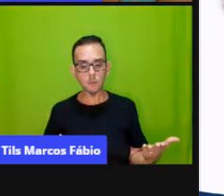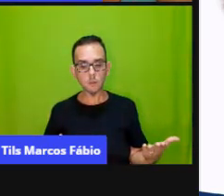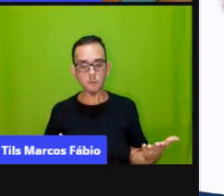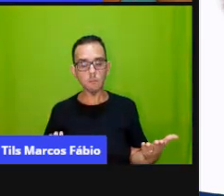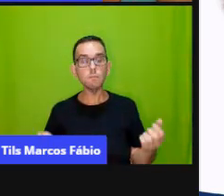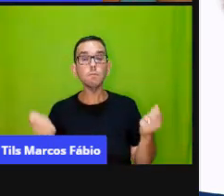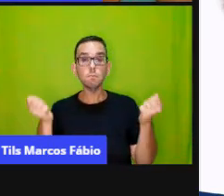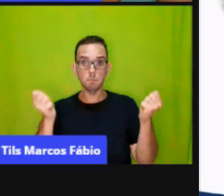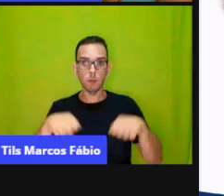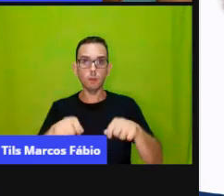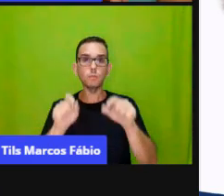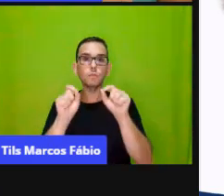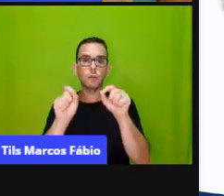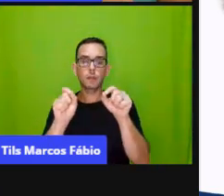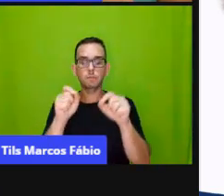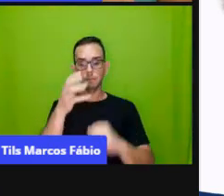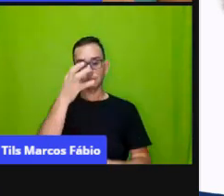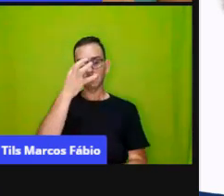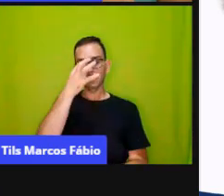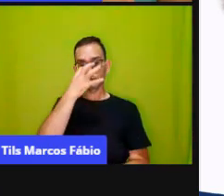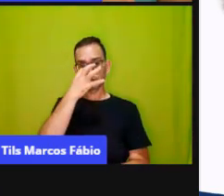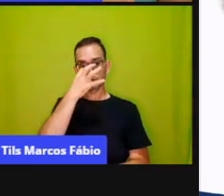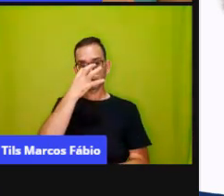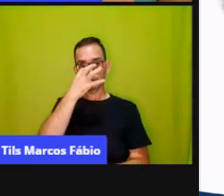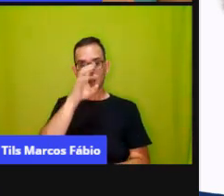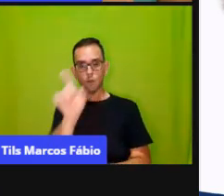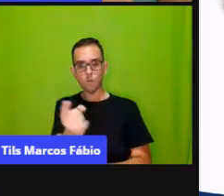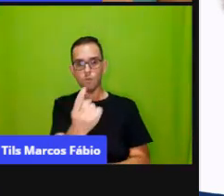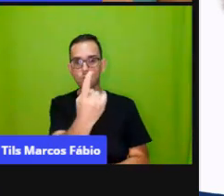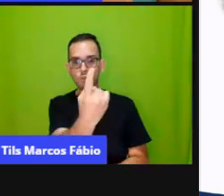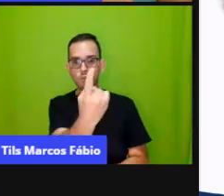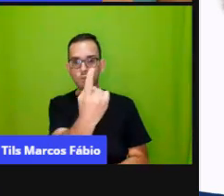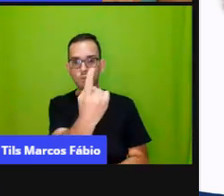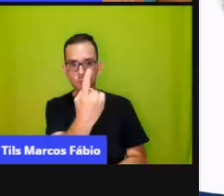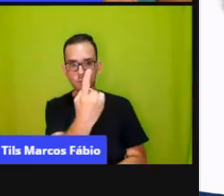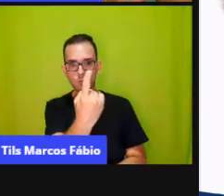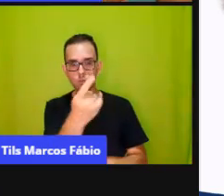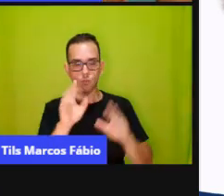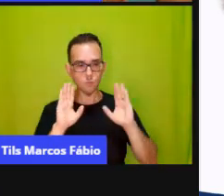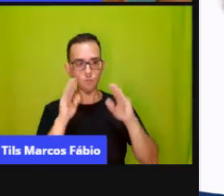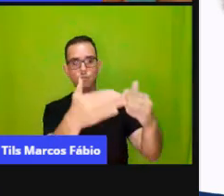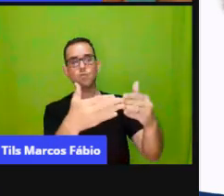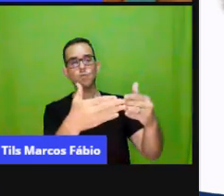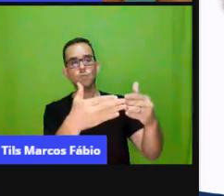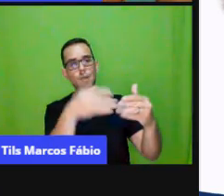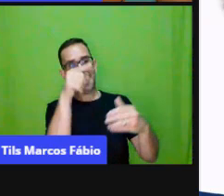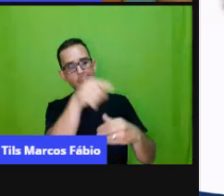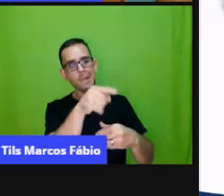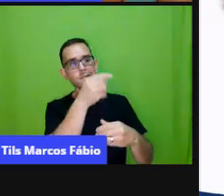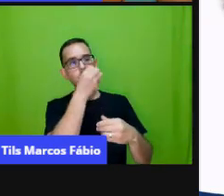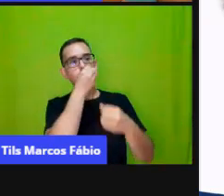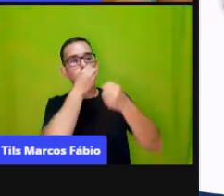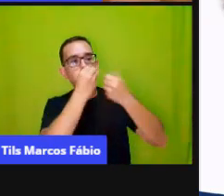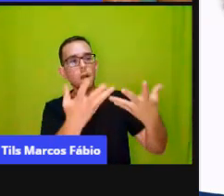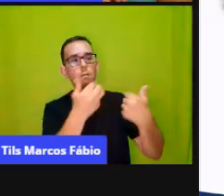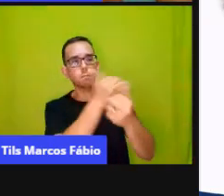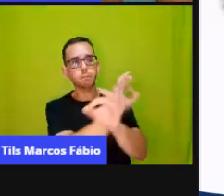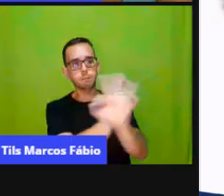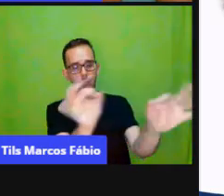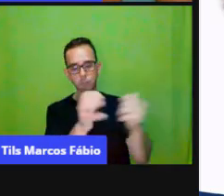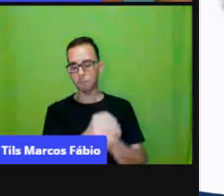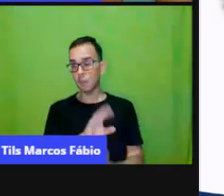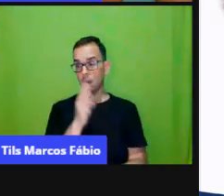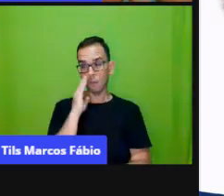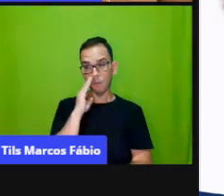concluir que se eu olhar para só para um desses enfoques, esse animal está com bem-estar bom. E se eu olhar